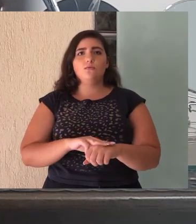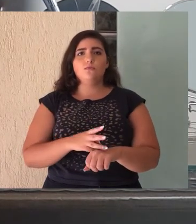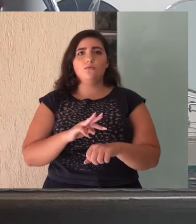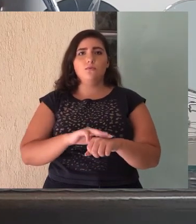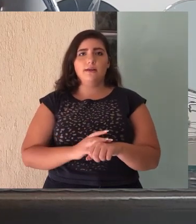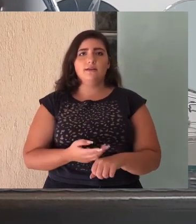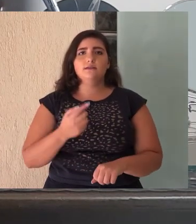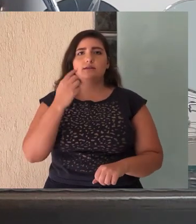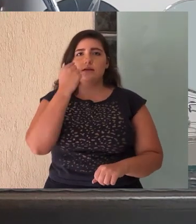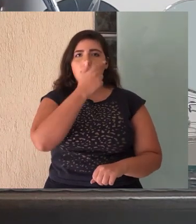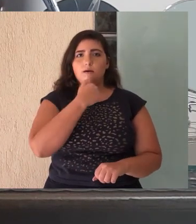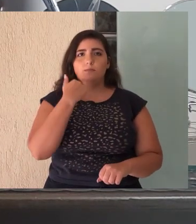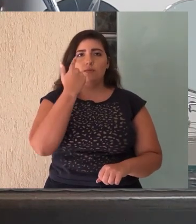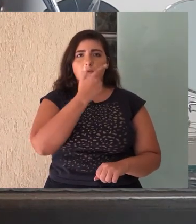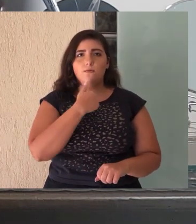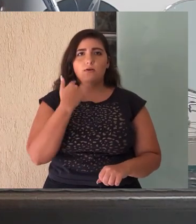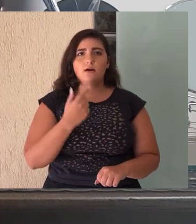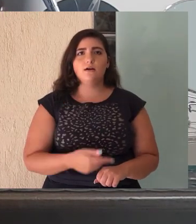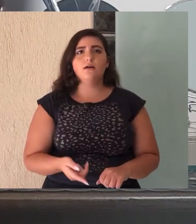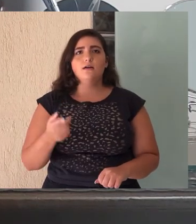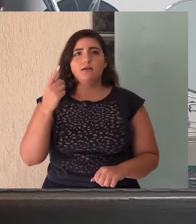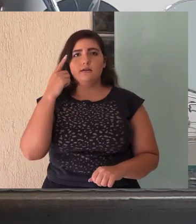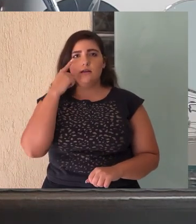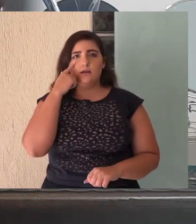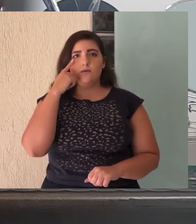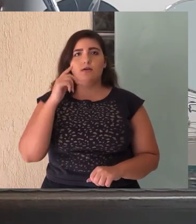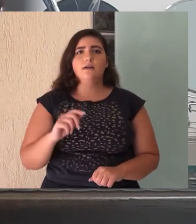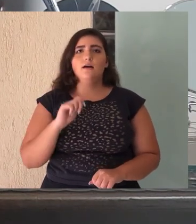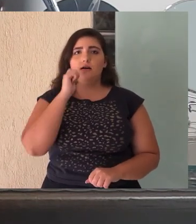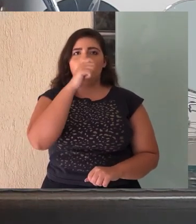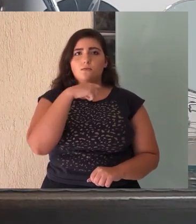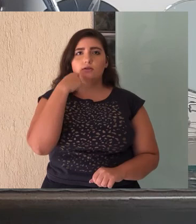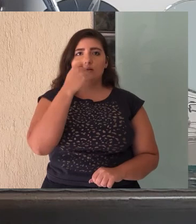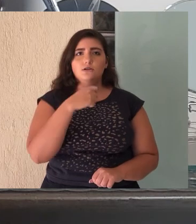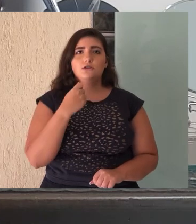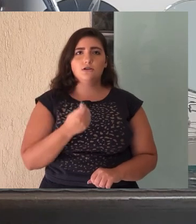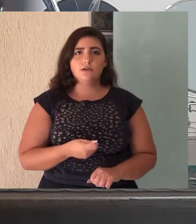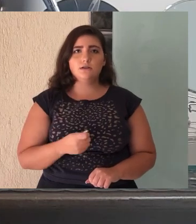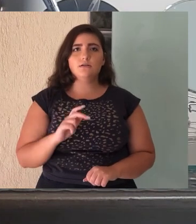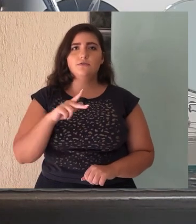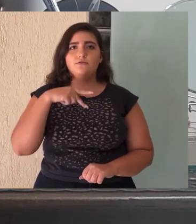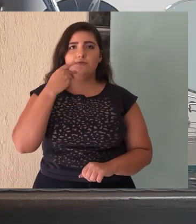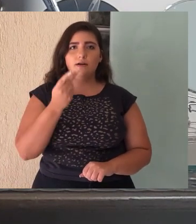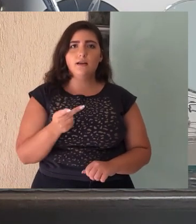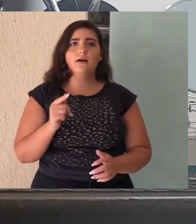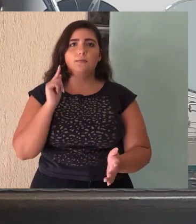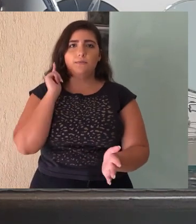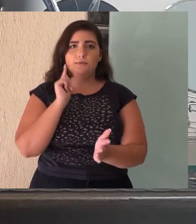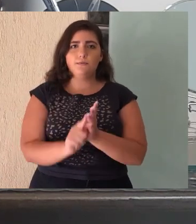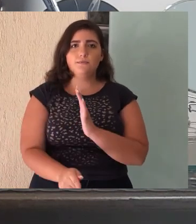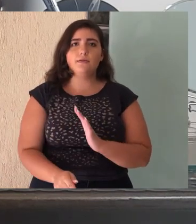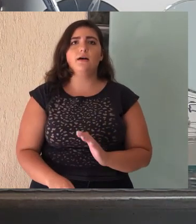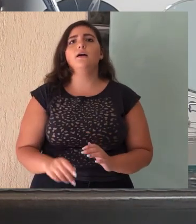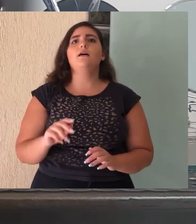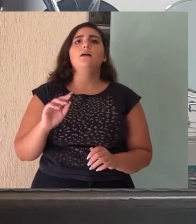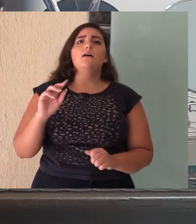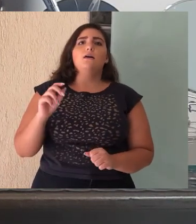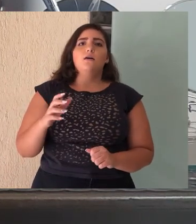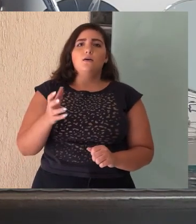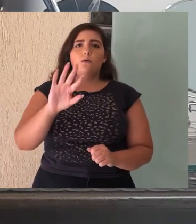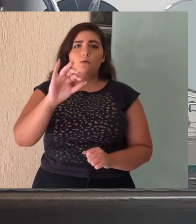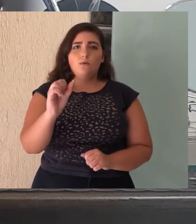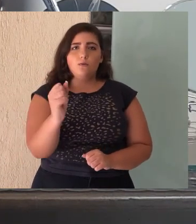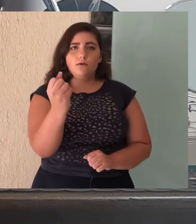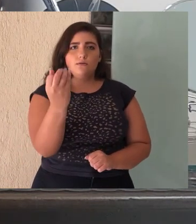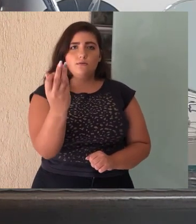dentista. Se ele vai ter que fazer visitas a cada 3 meses ou a mensal para fazer o controle da doença periodontal.